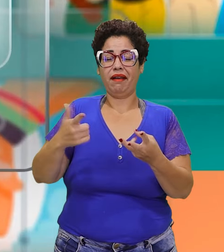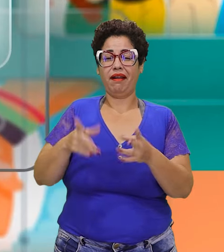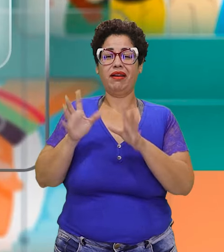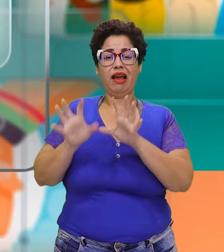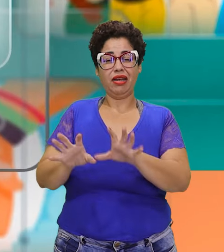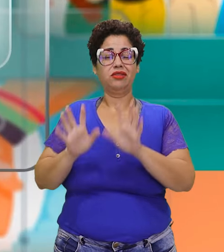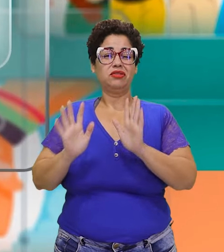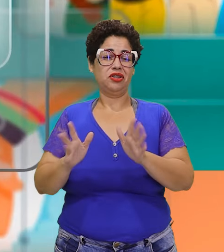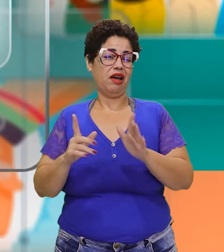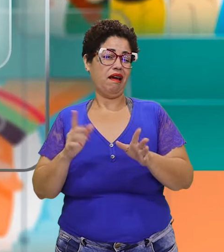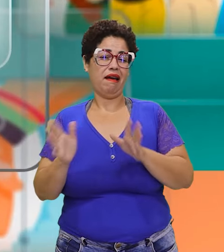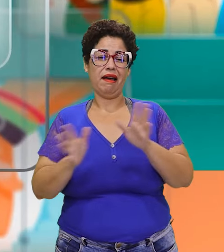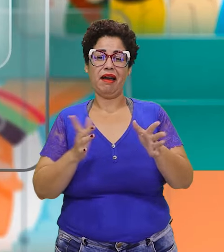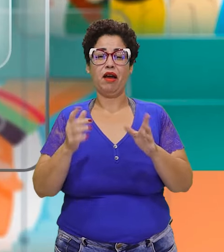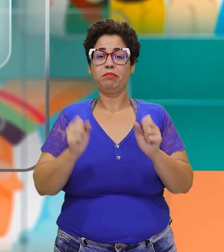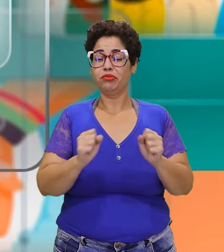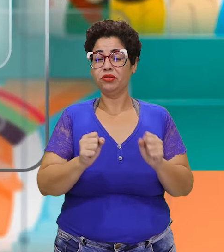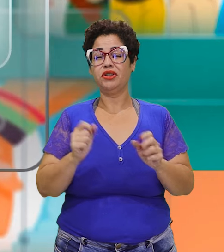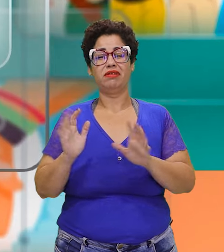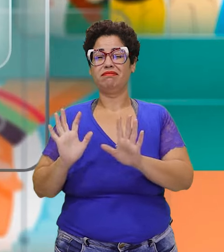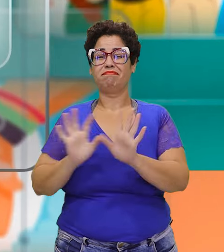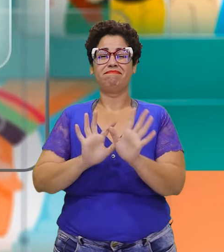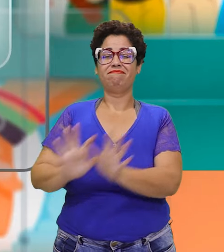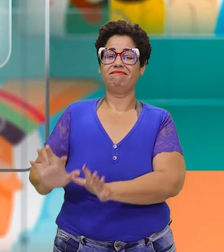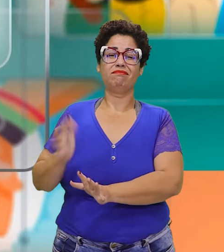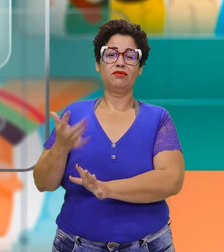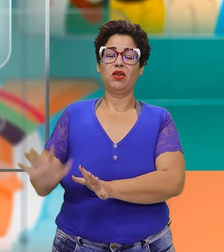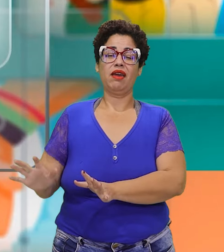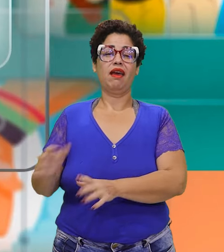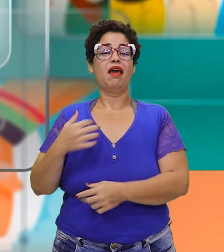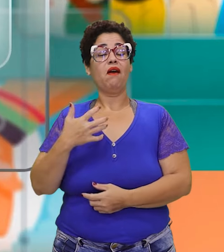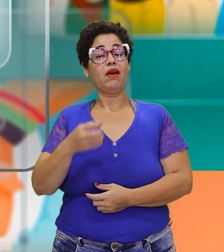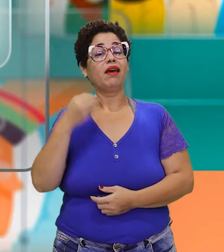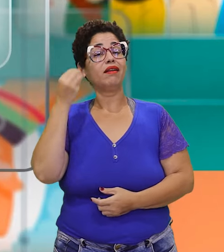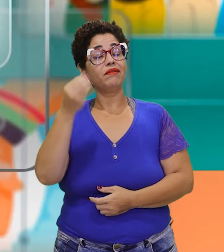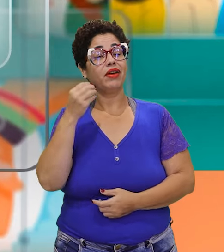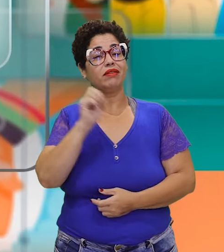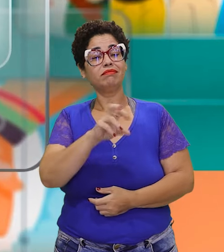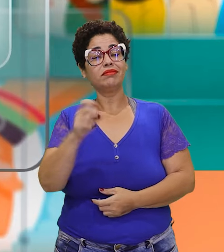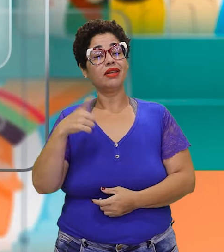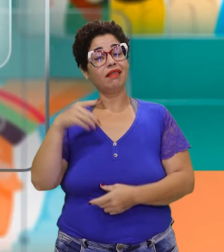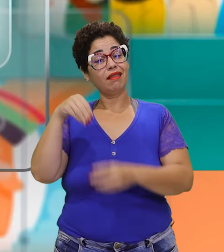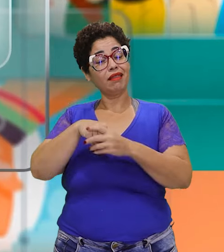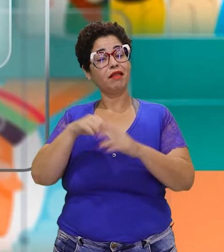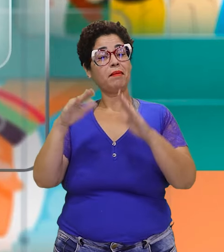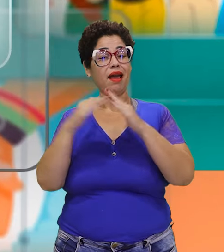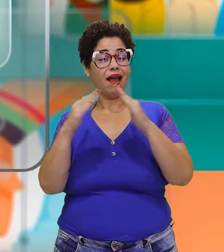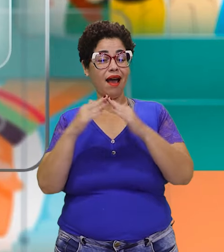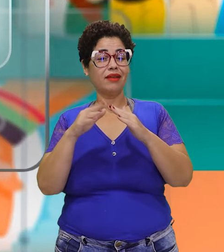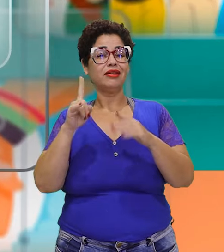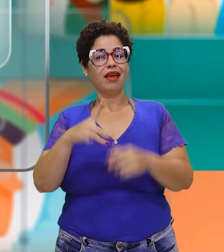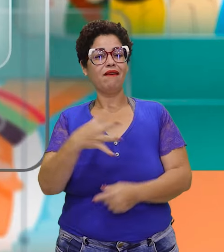sobre isso, de alguma forma, onde eu podia. E por viver uma realidade dentro de